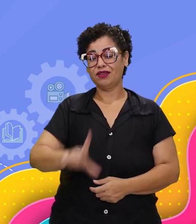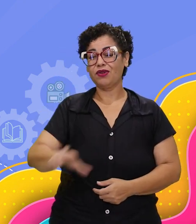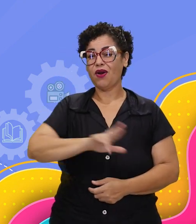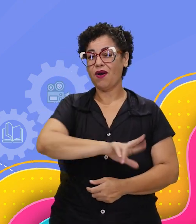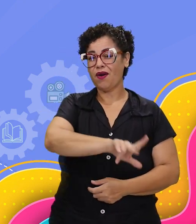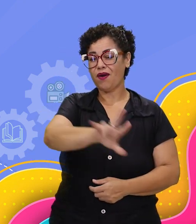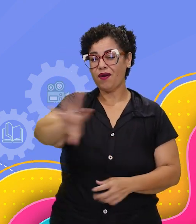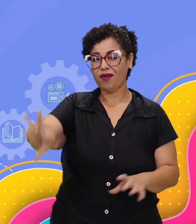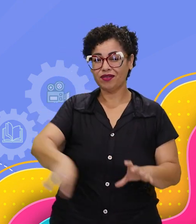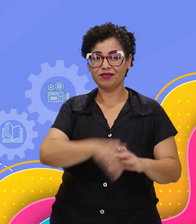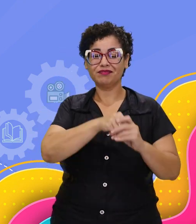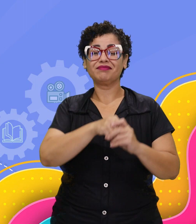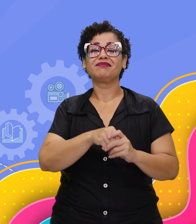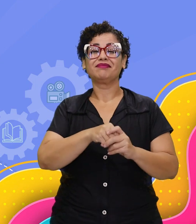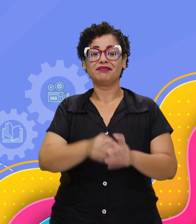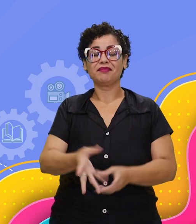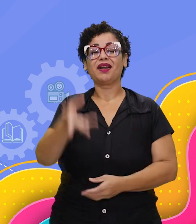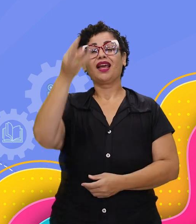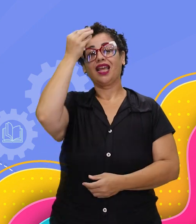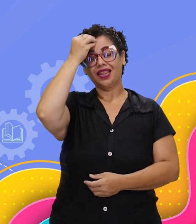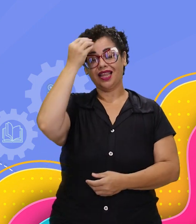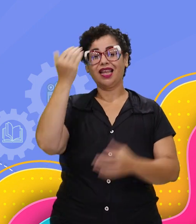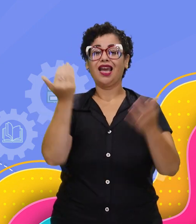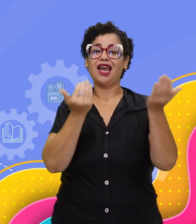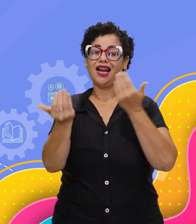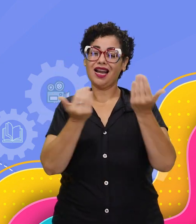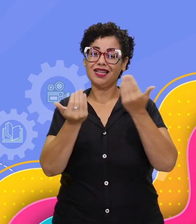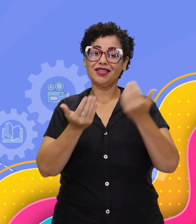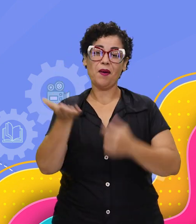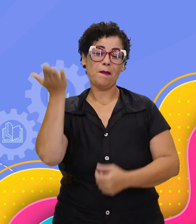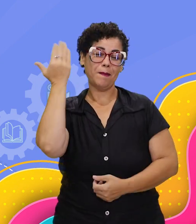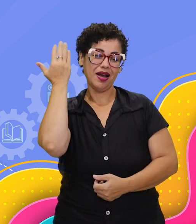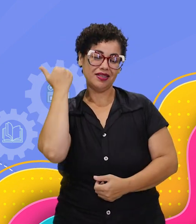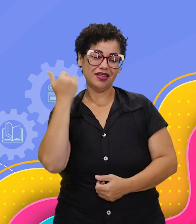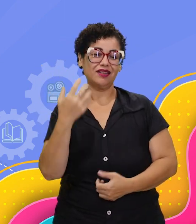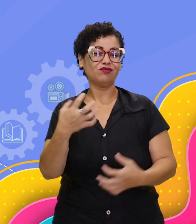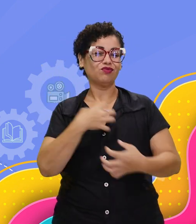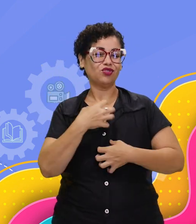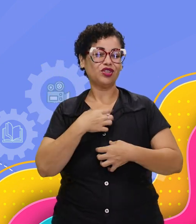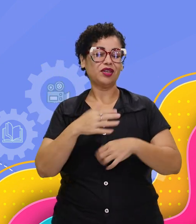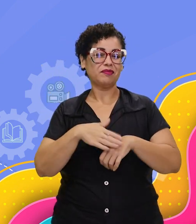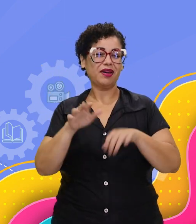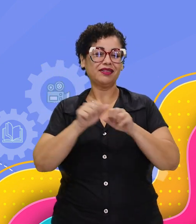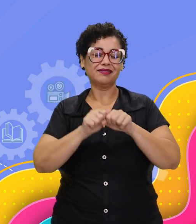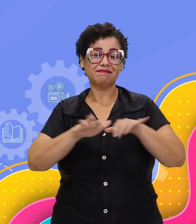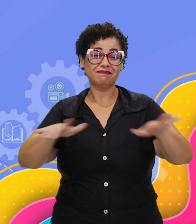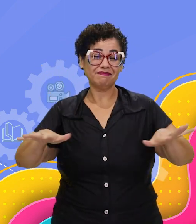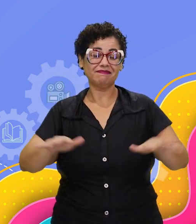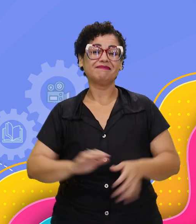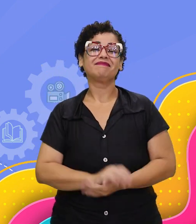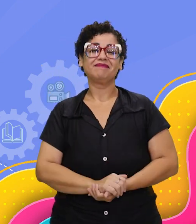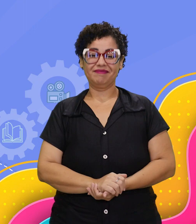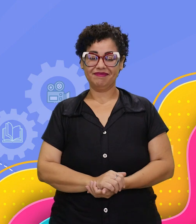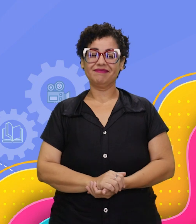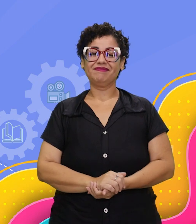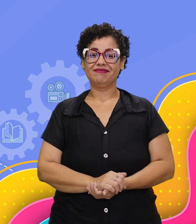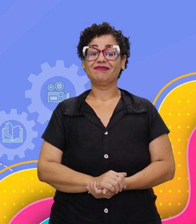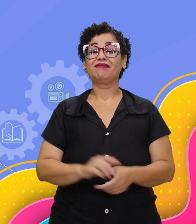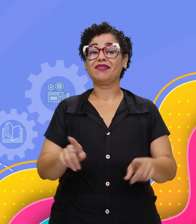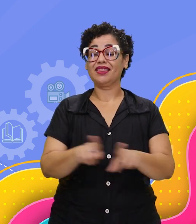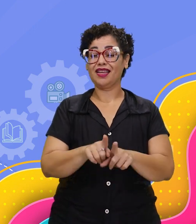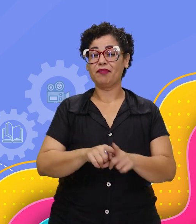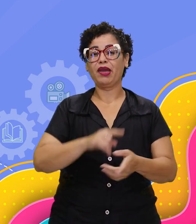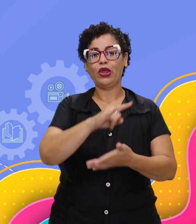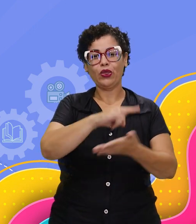áreas para compreender e analisar o passado de forma mais abrangente? Além de